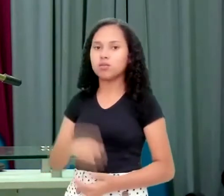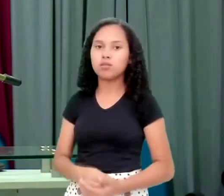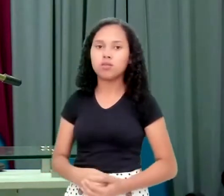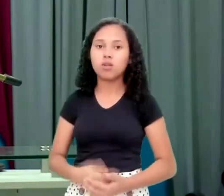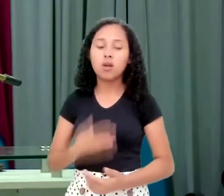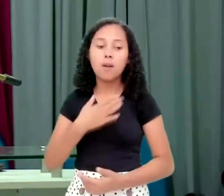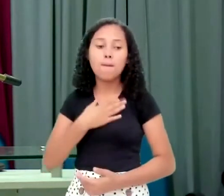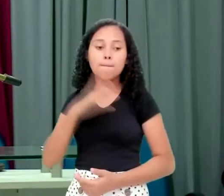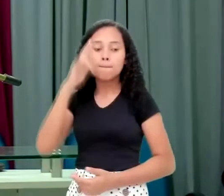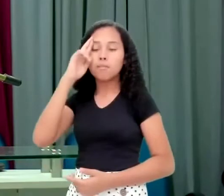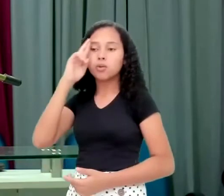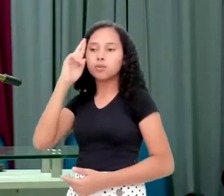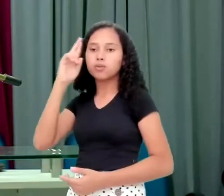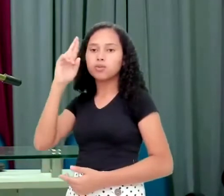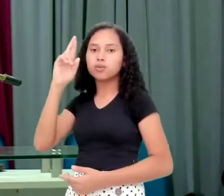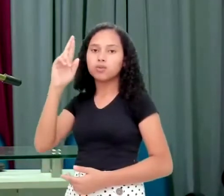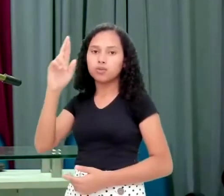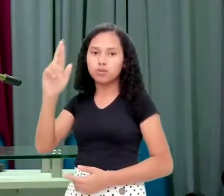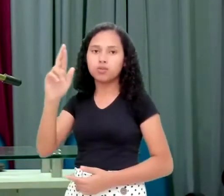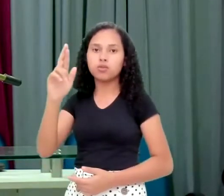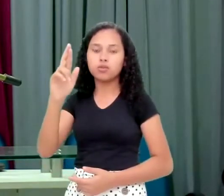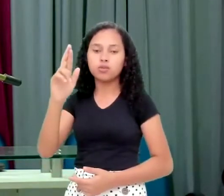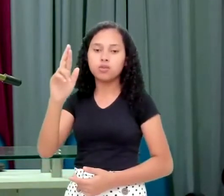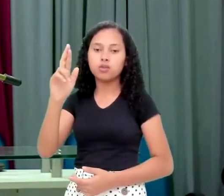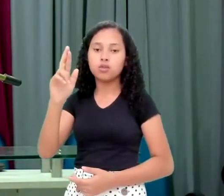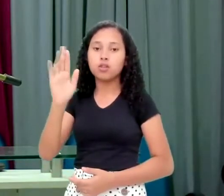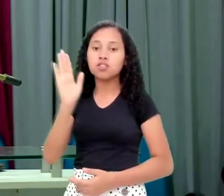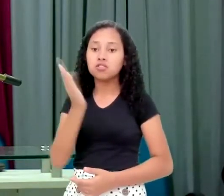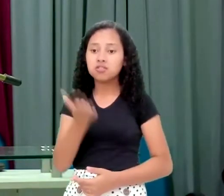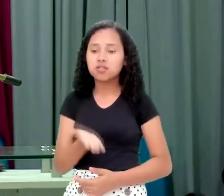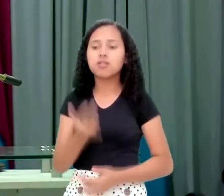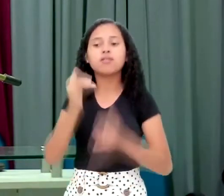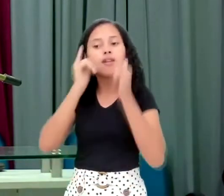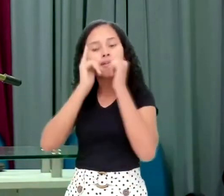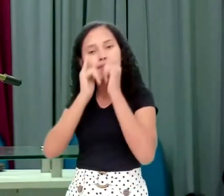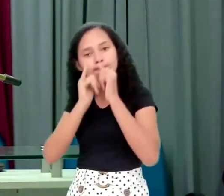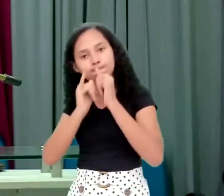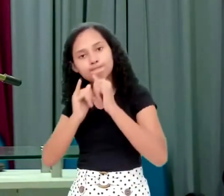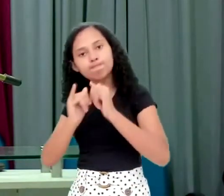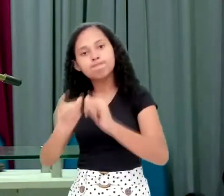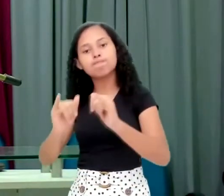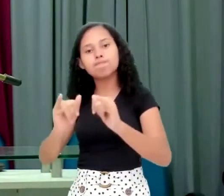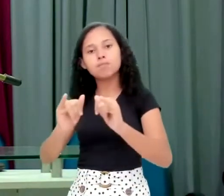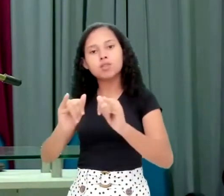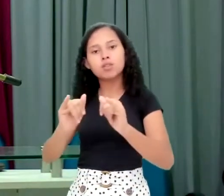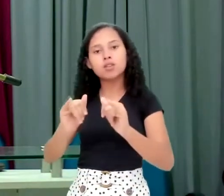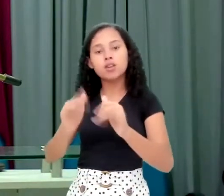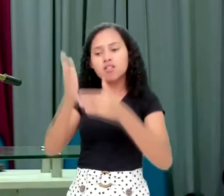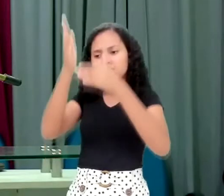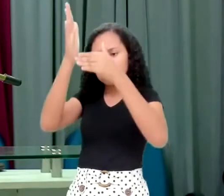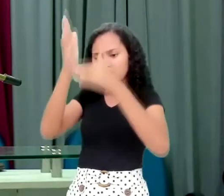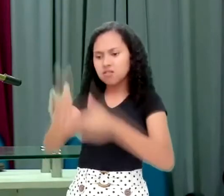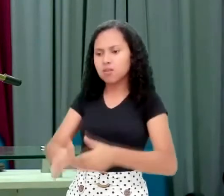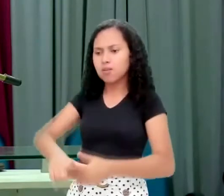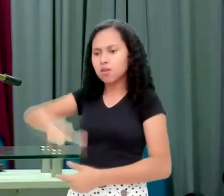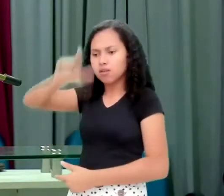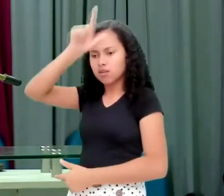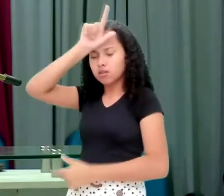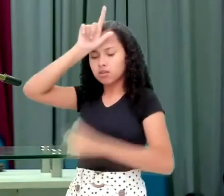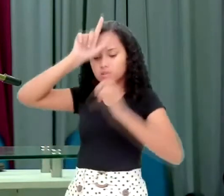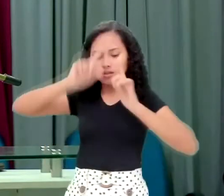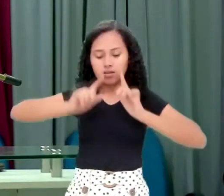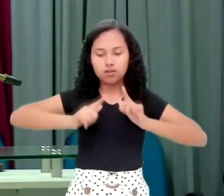Senhor, conforme o que te há dito de ti, e te tiver estabelecido como chefe em Israel.